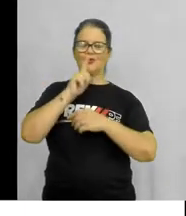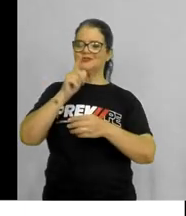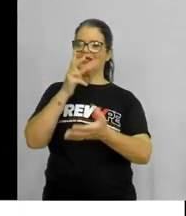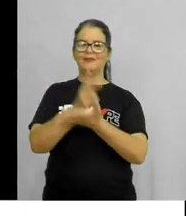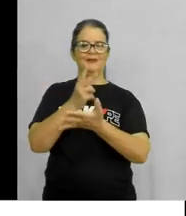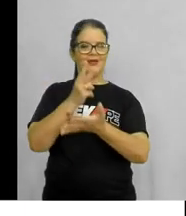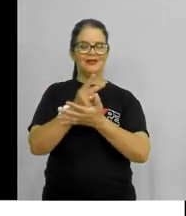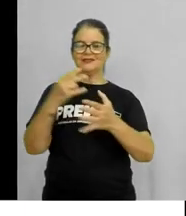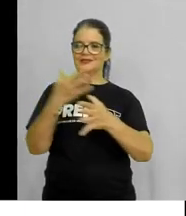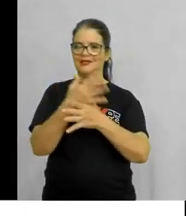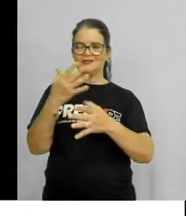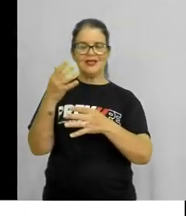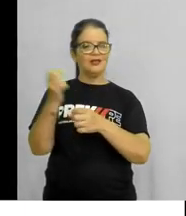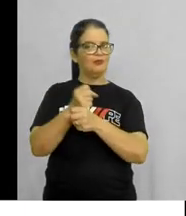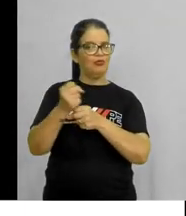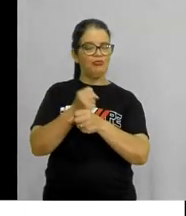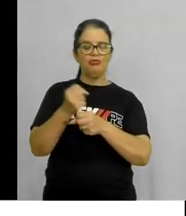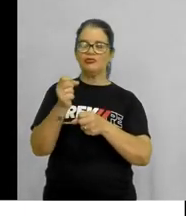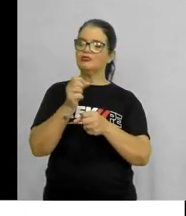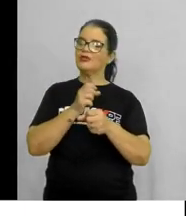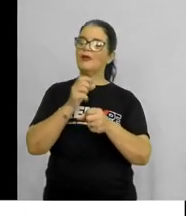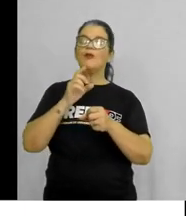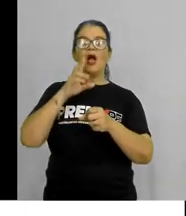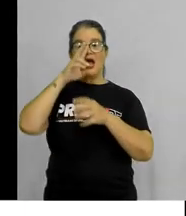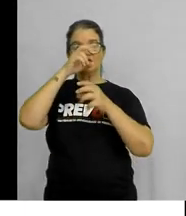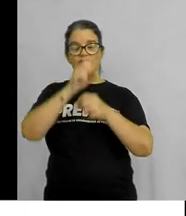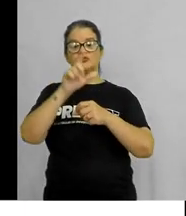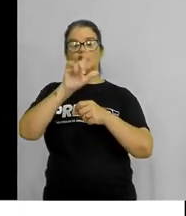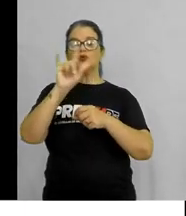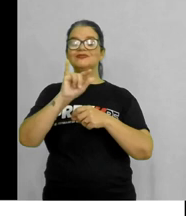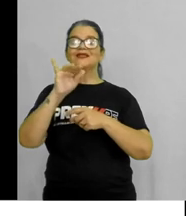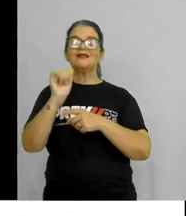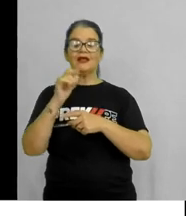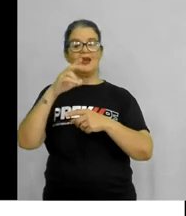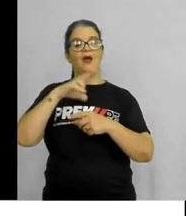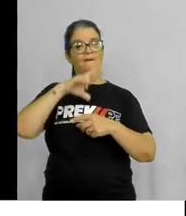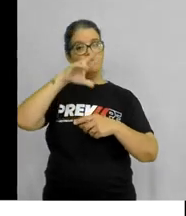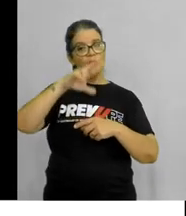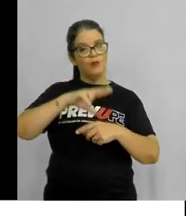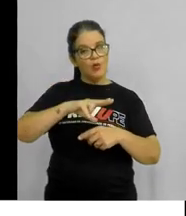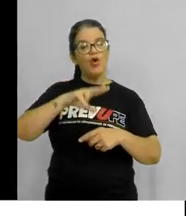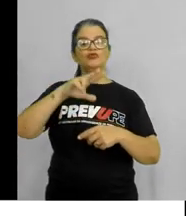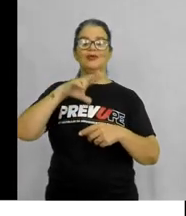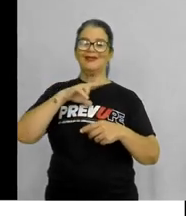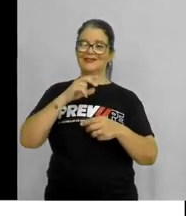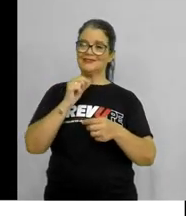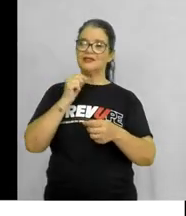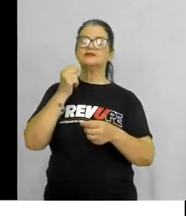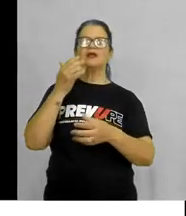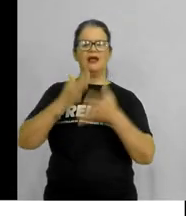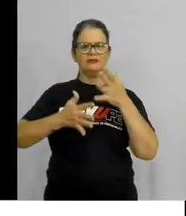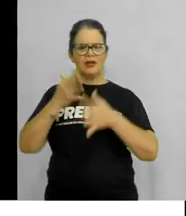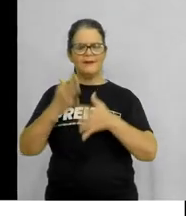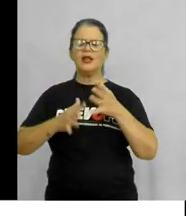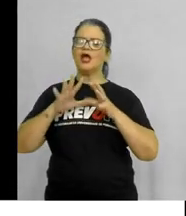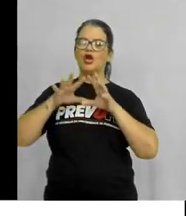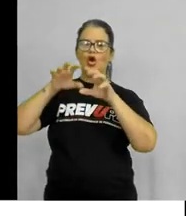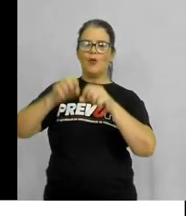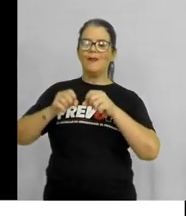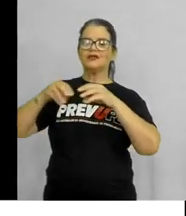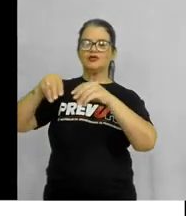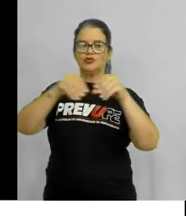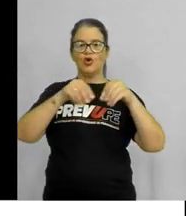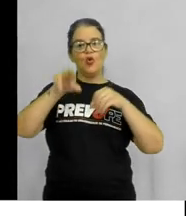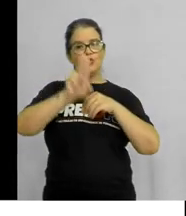na cidade por muito tempo as forças lusitanas portuguesas impediram a ocupação do território